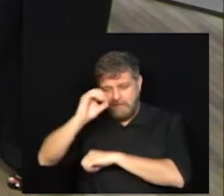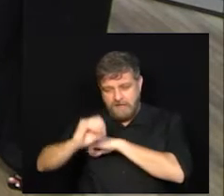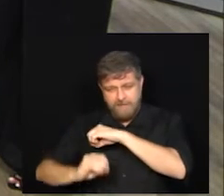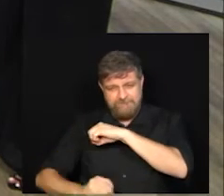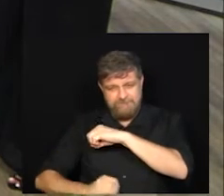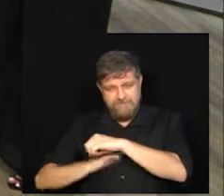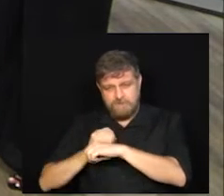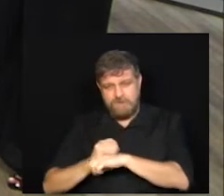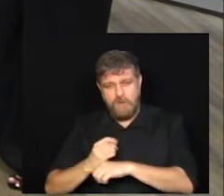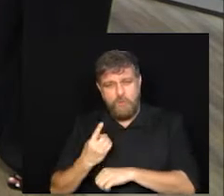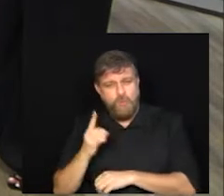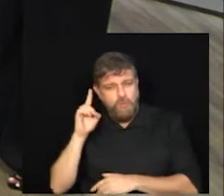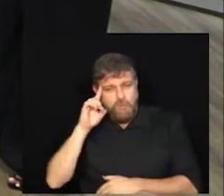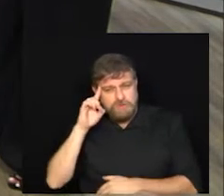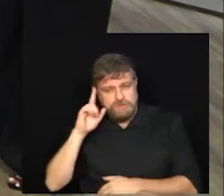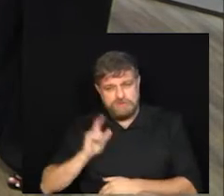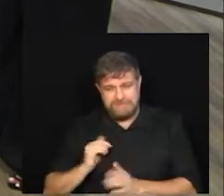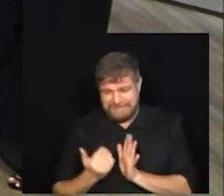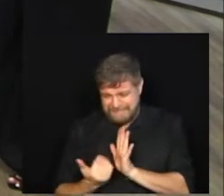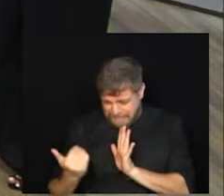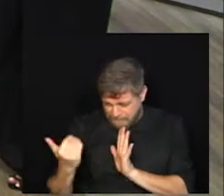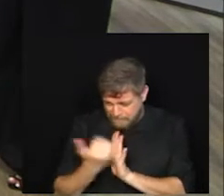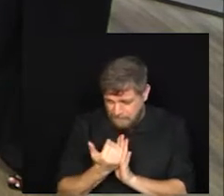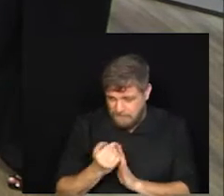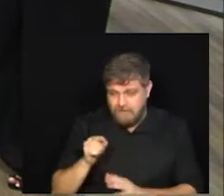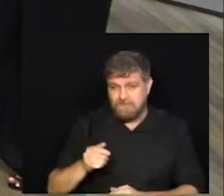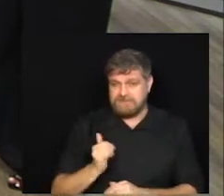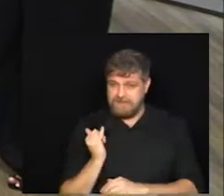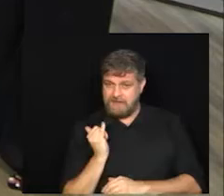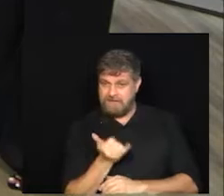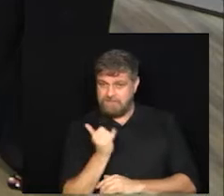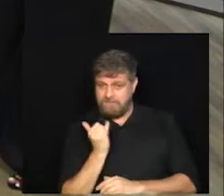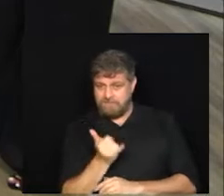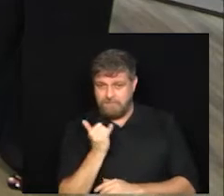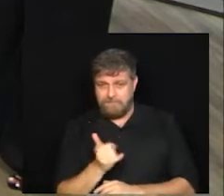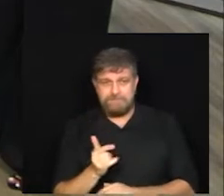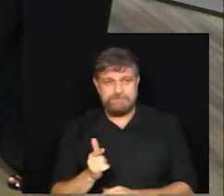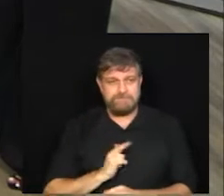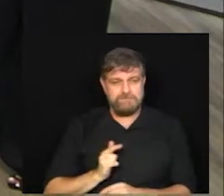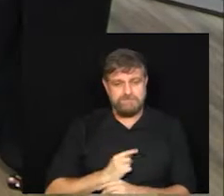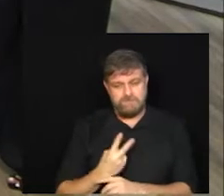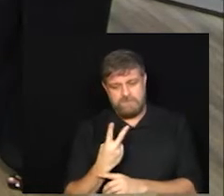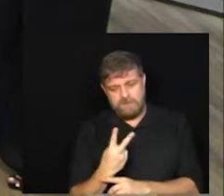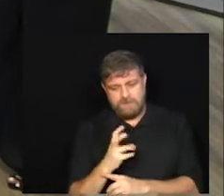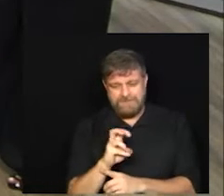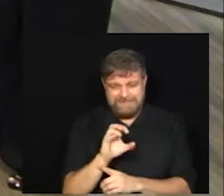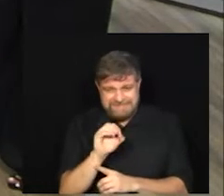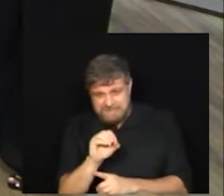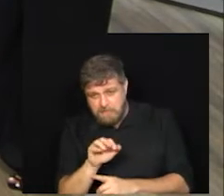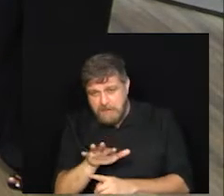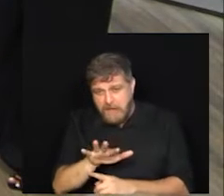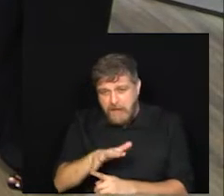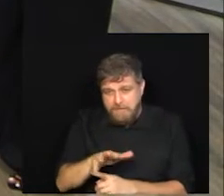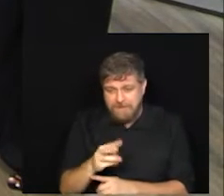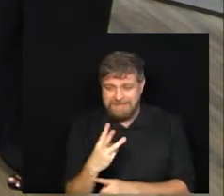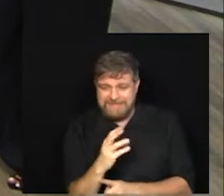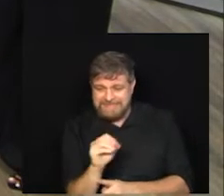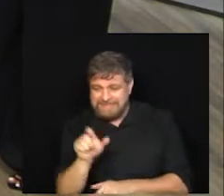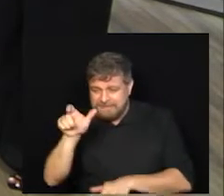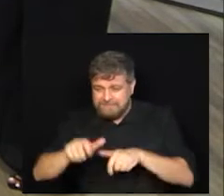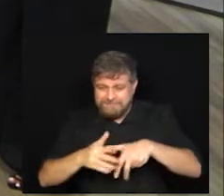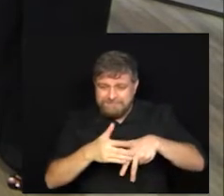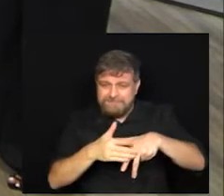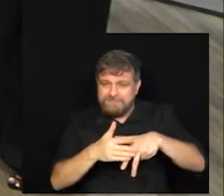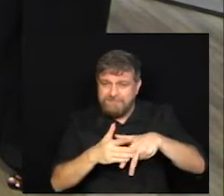casos estão acima do esperado, Miriam. Eu lembro que você comentava 250, 300 casos. Nas últimas 24 horas,